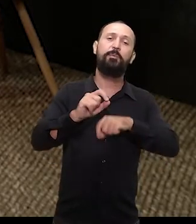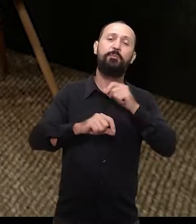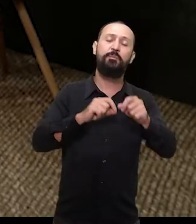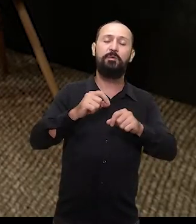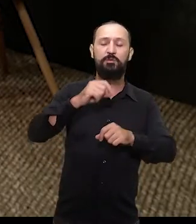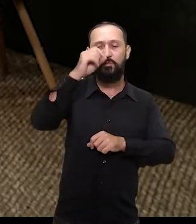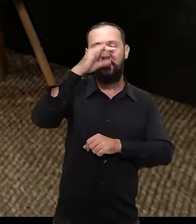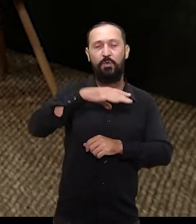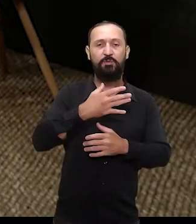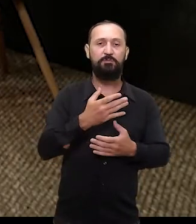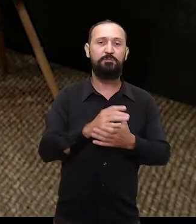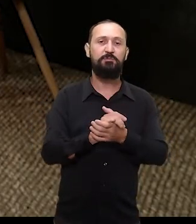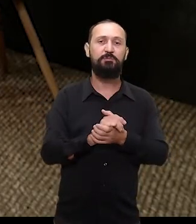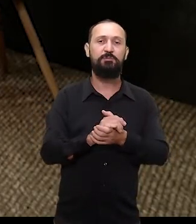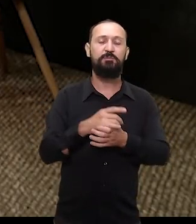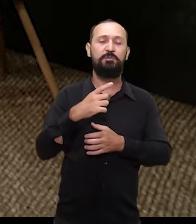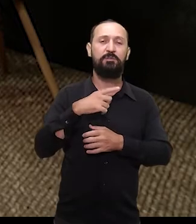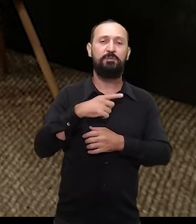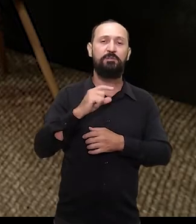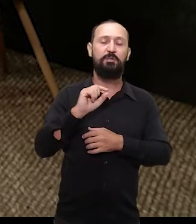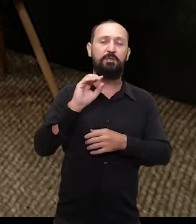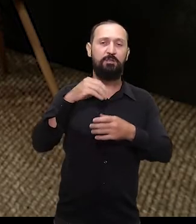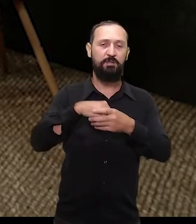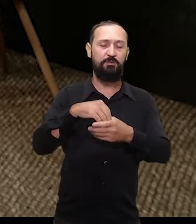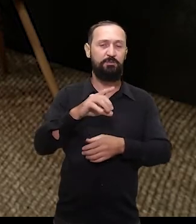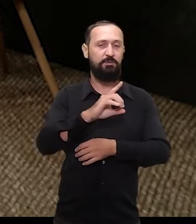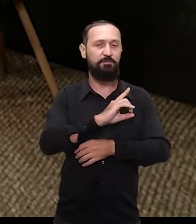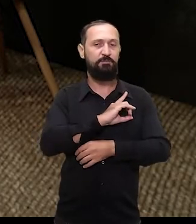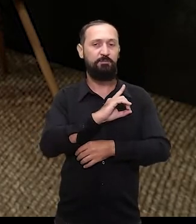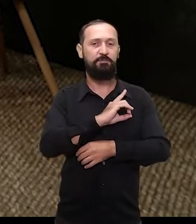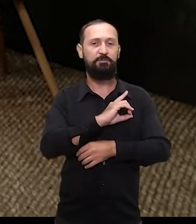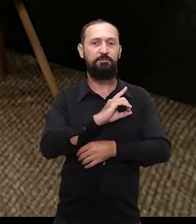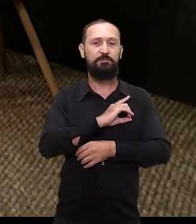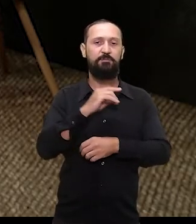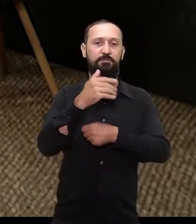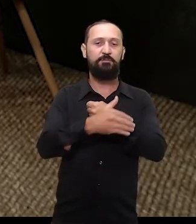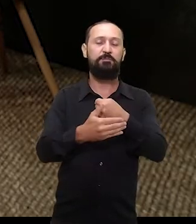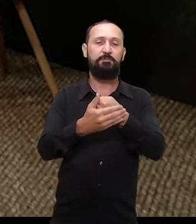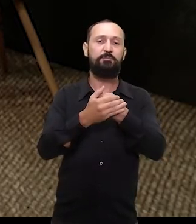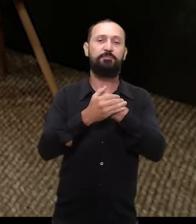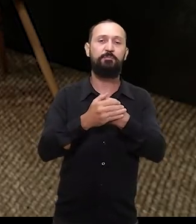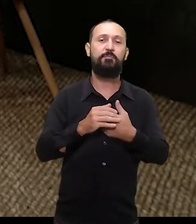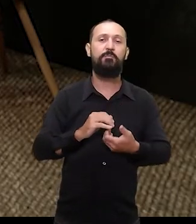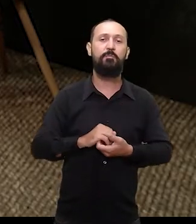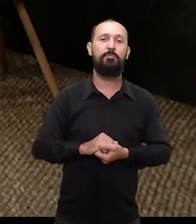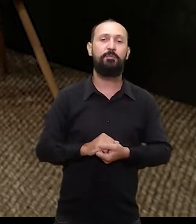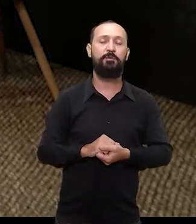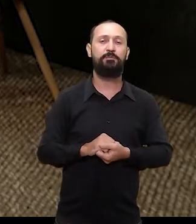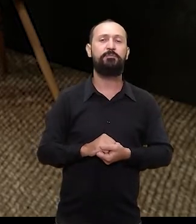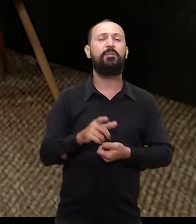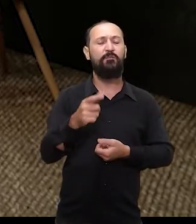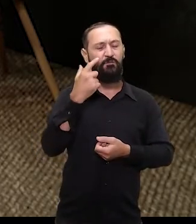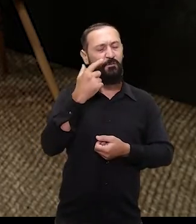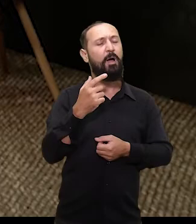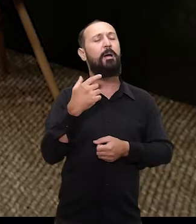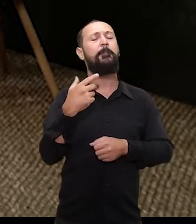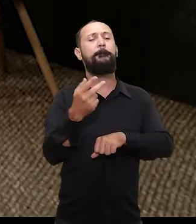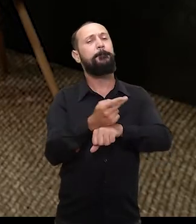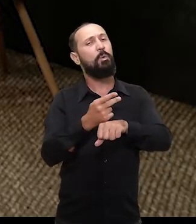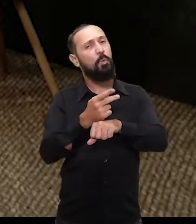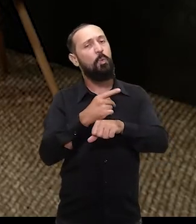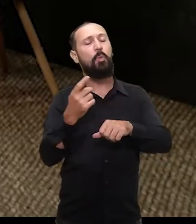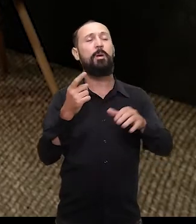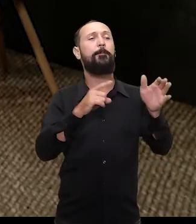situação de violência doméstica que é o que mais ocorre na Delegacia de proteção à mulher então vá atrás